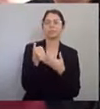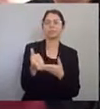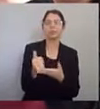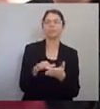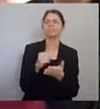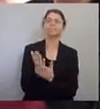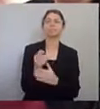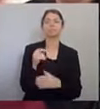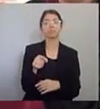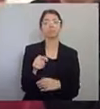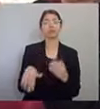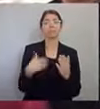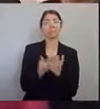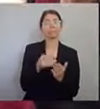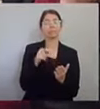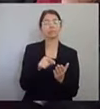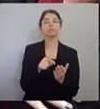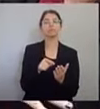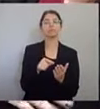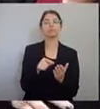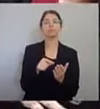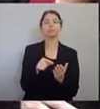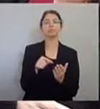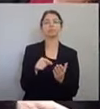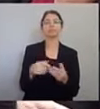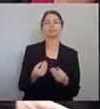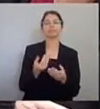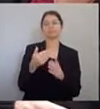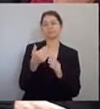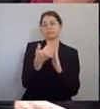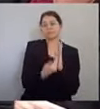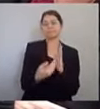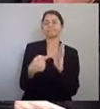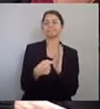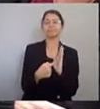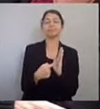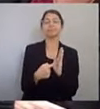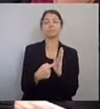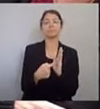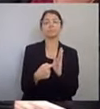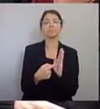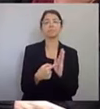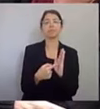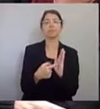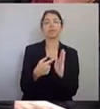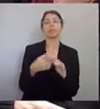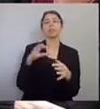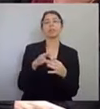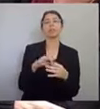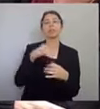Esta proposta que hoje aqui vem, esta moção, na verdade traz assuntos de há meio século atrás,